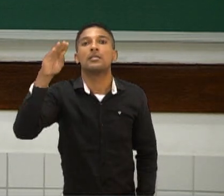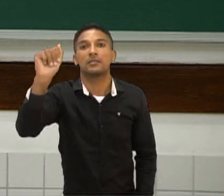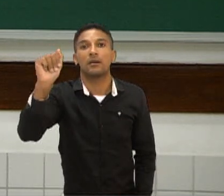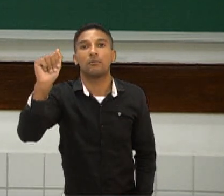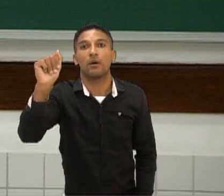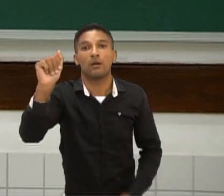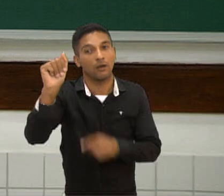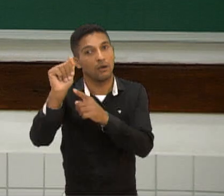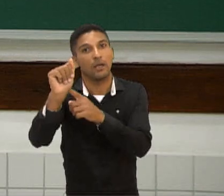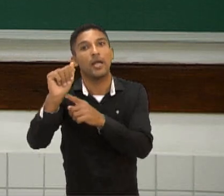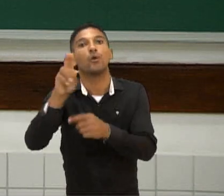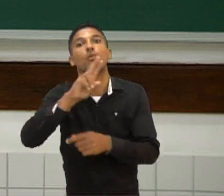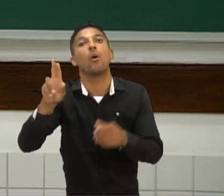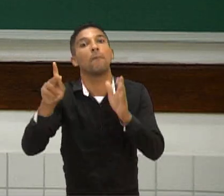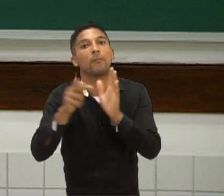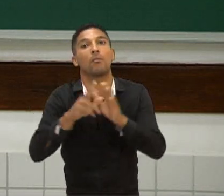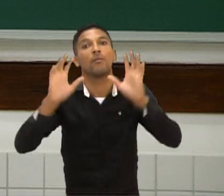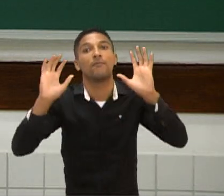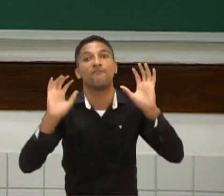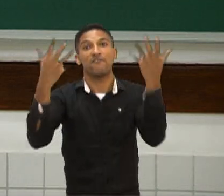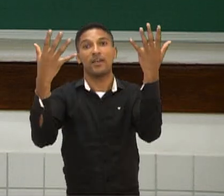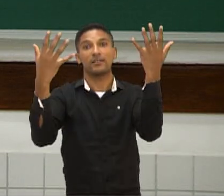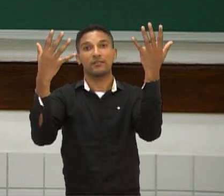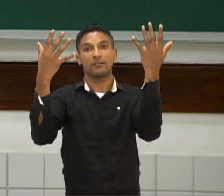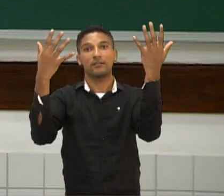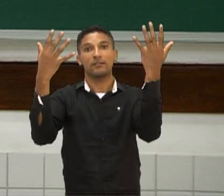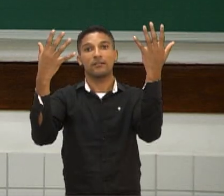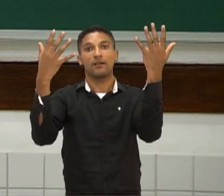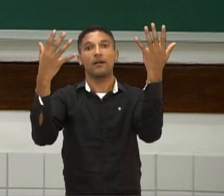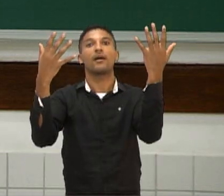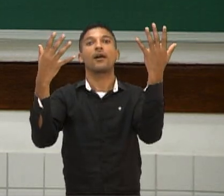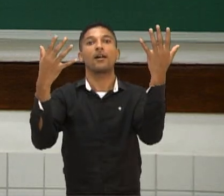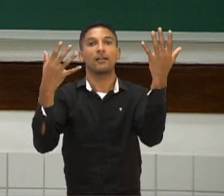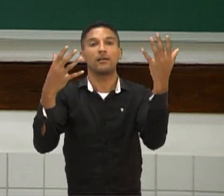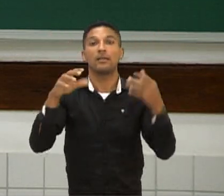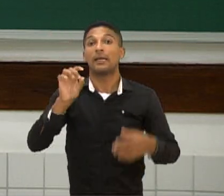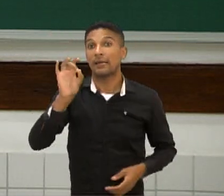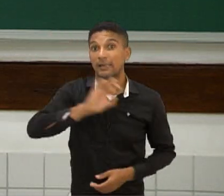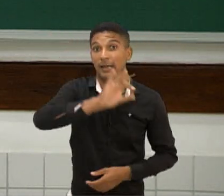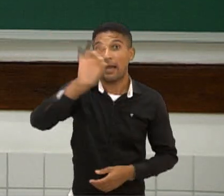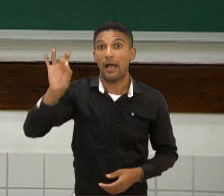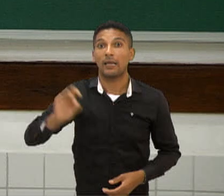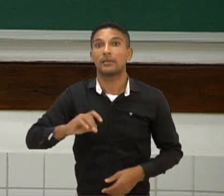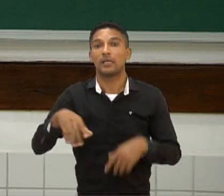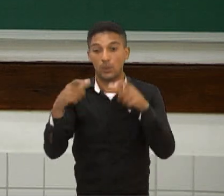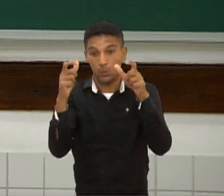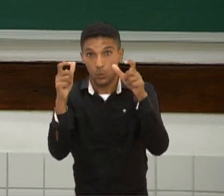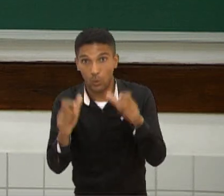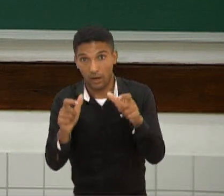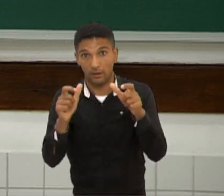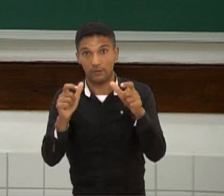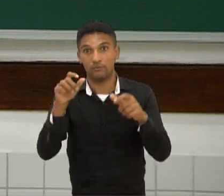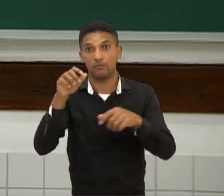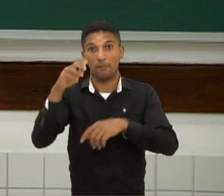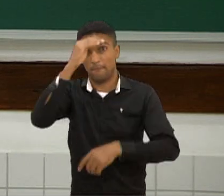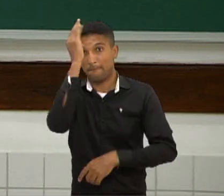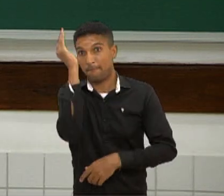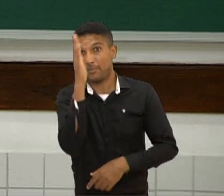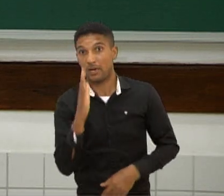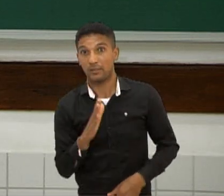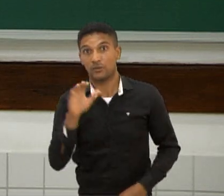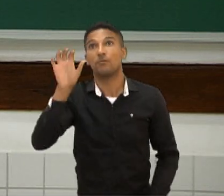para a festa, né? Então por isso que nós encontramos em cada região do Brasil nomes diferentes para essas